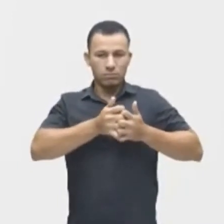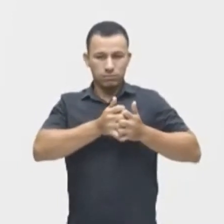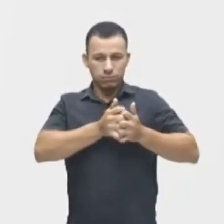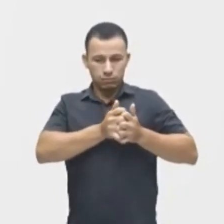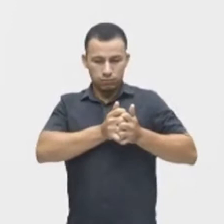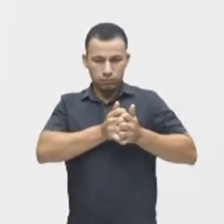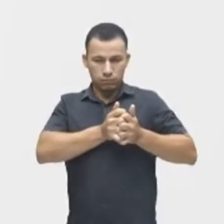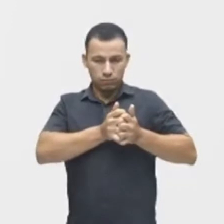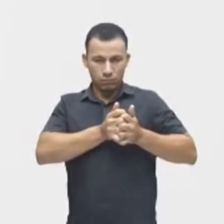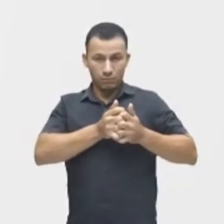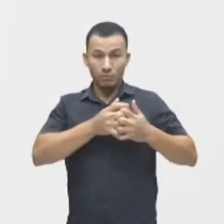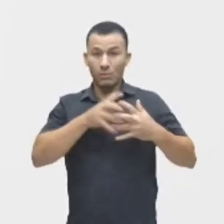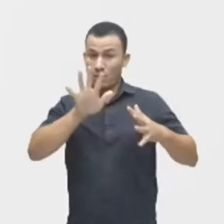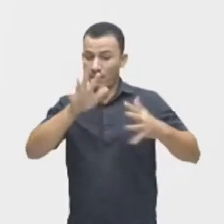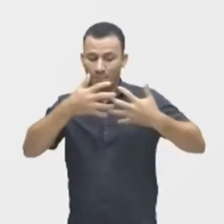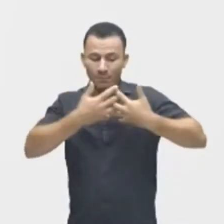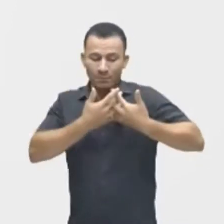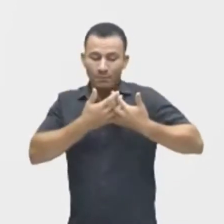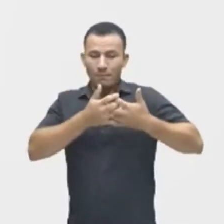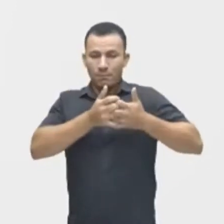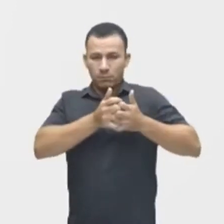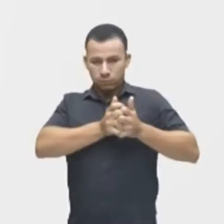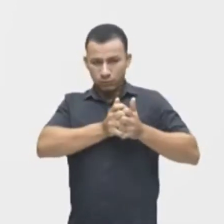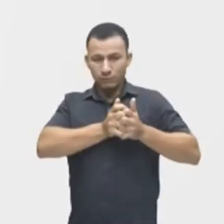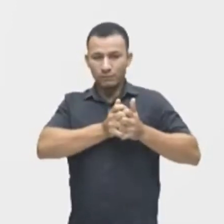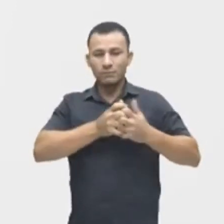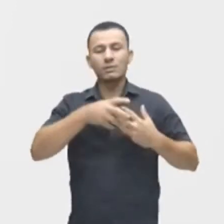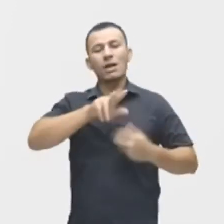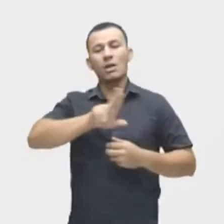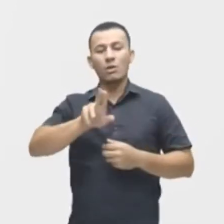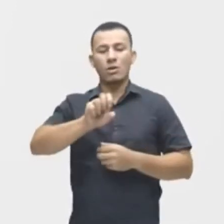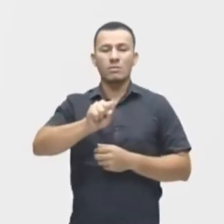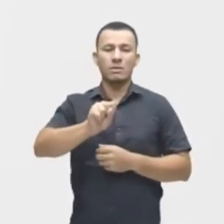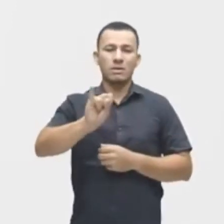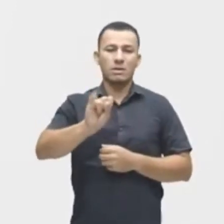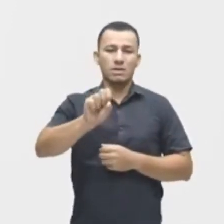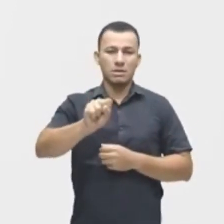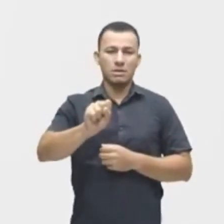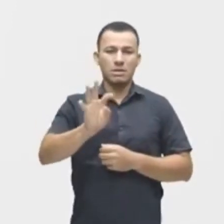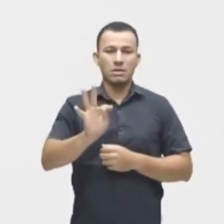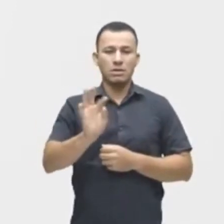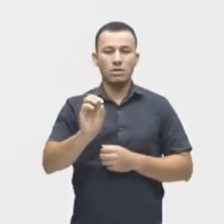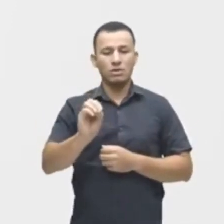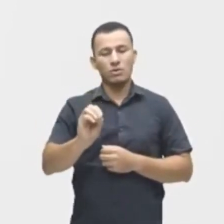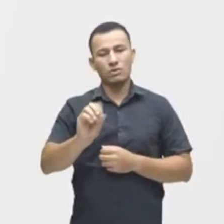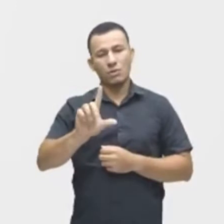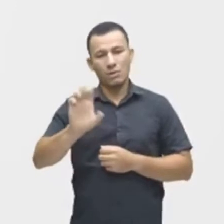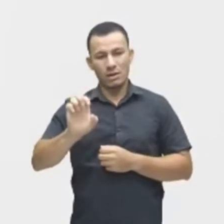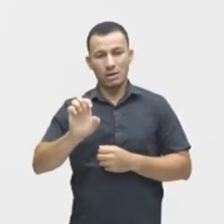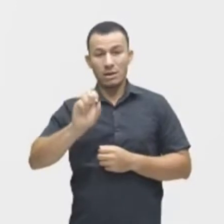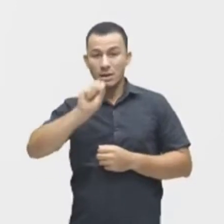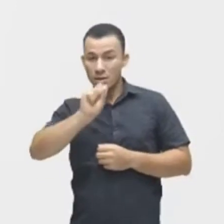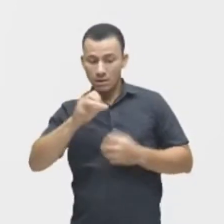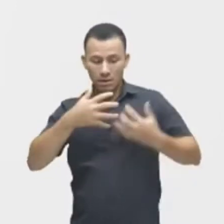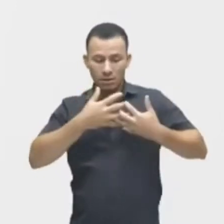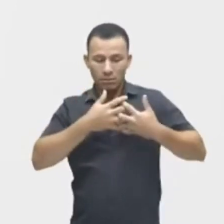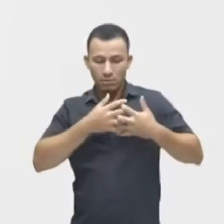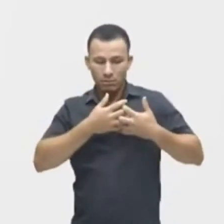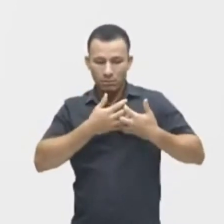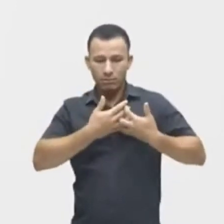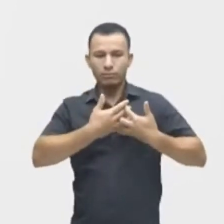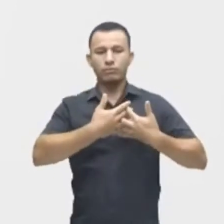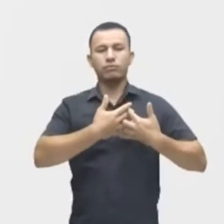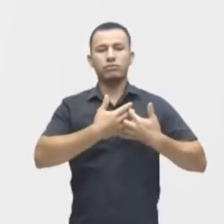mesmo tempo, percebam que ele bate muito fortemente, ele relaxa. Quando ele relaxa,